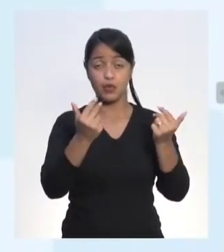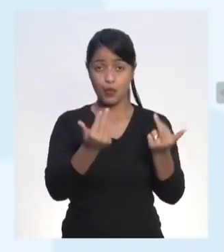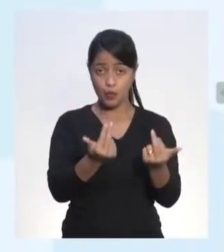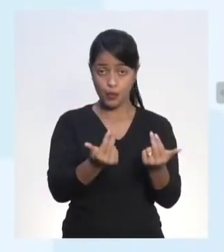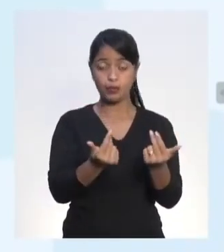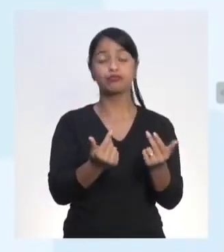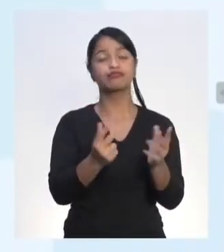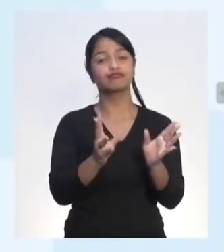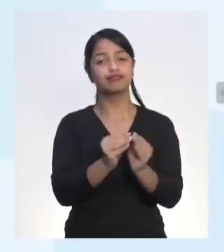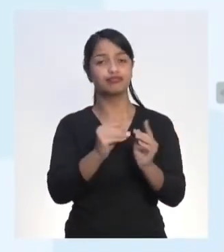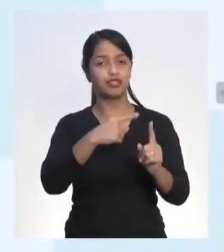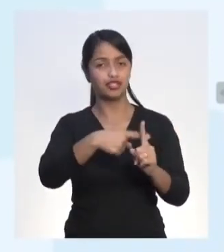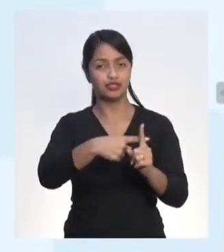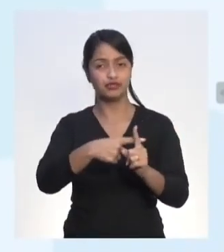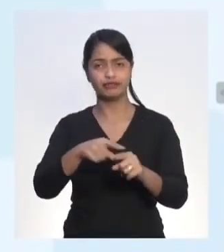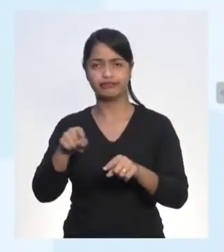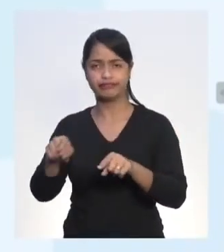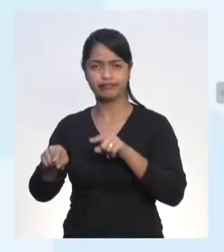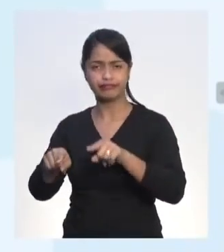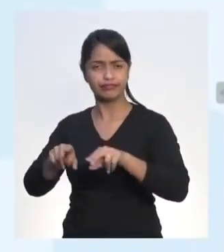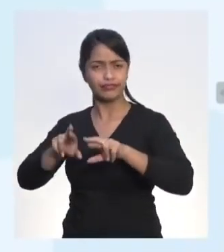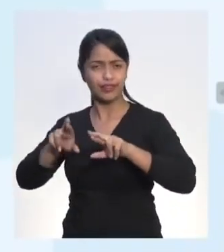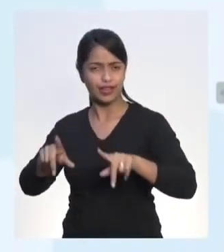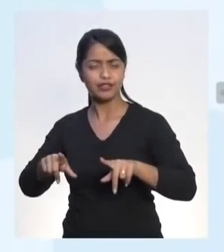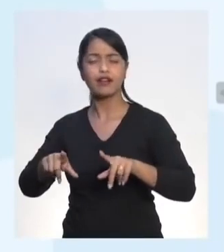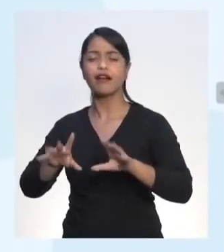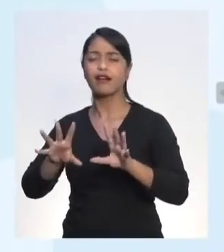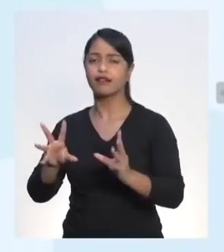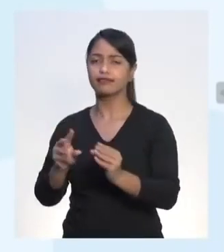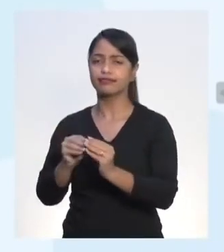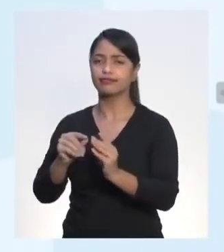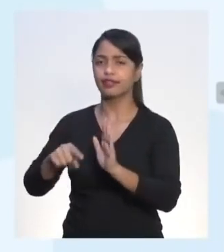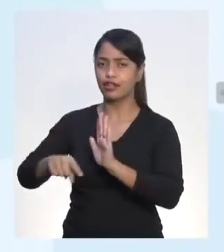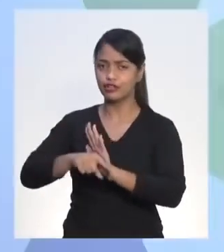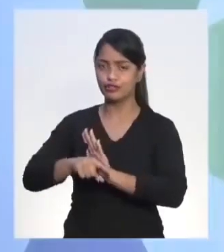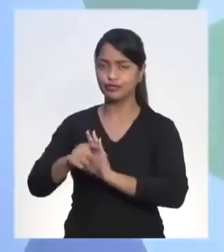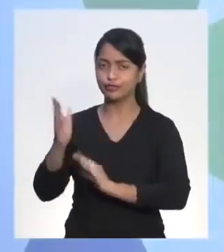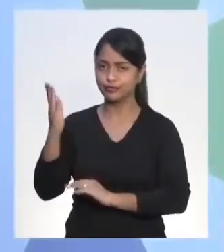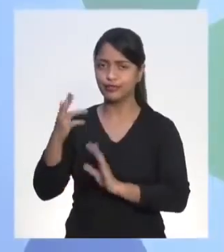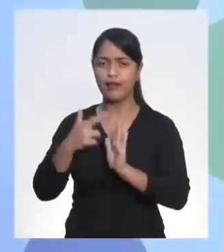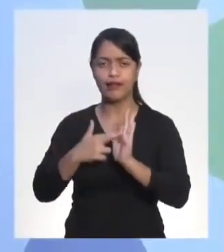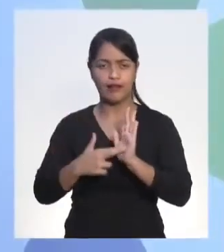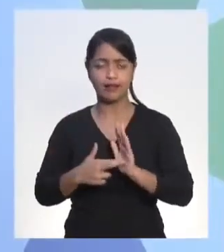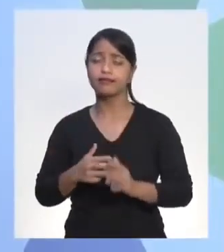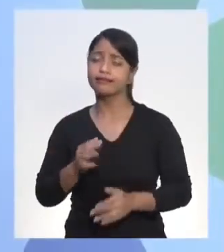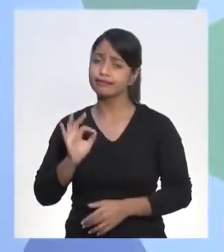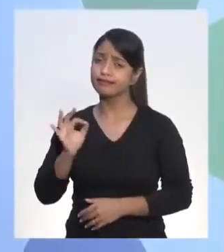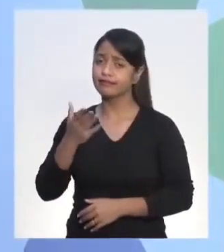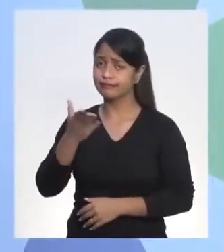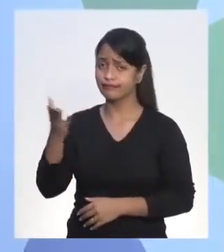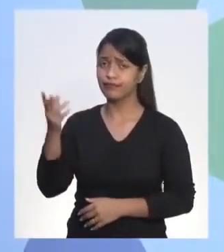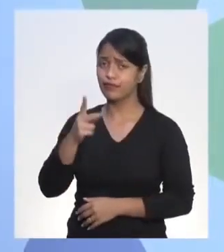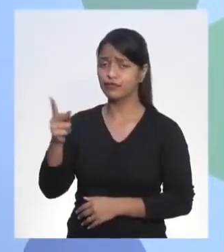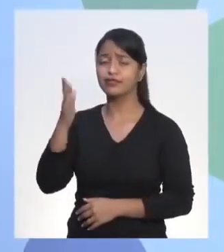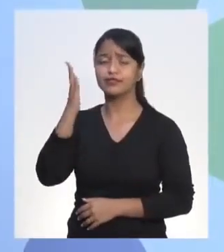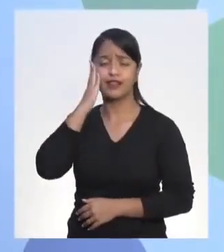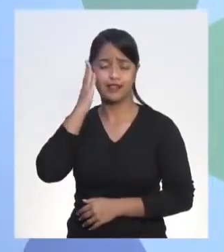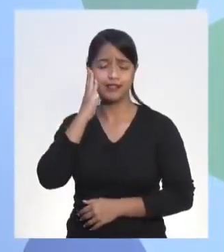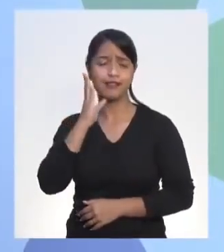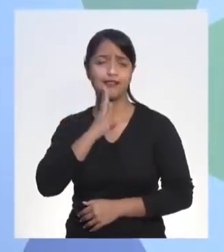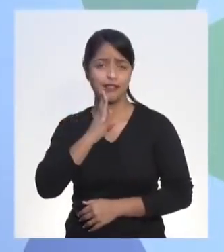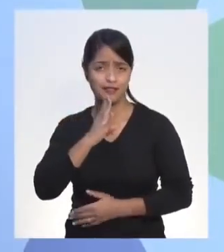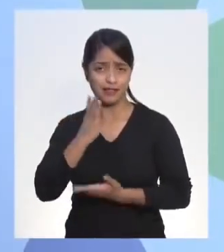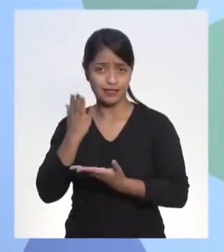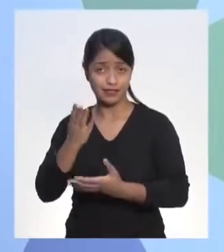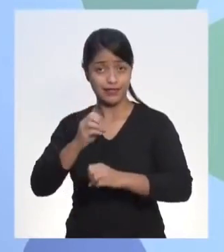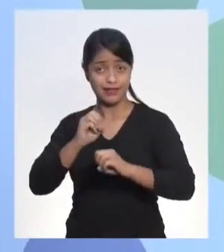positivo. Seria mais ou menos essa a ideia. Sim, né? E assim, os professores sabem muito bem quem dá aula para o 7º ano, que é um